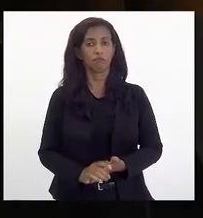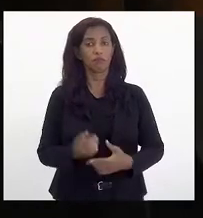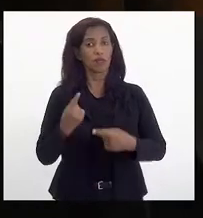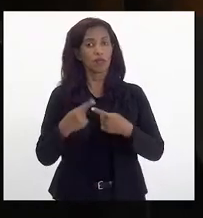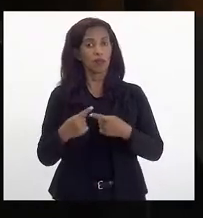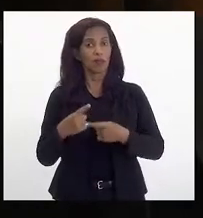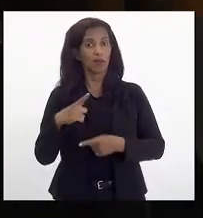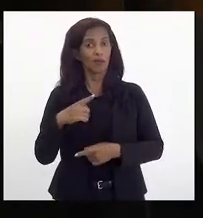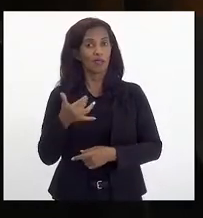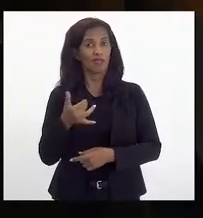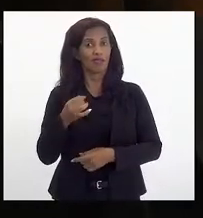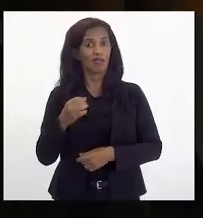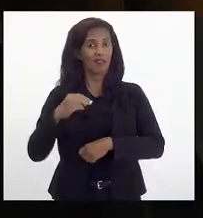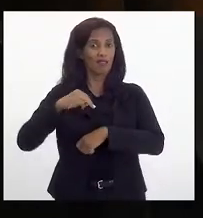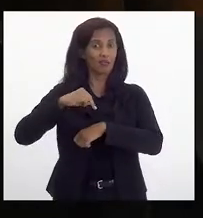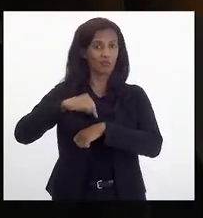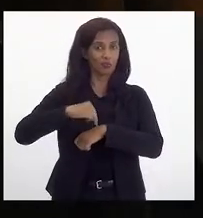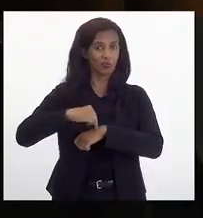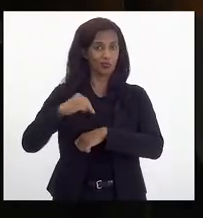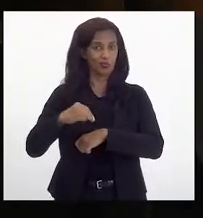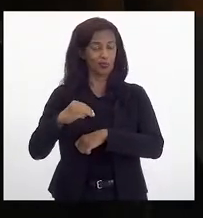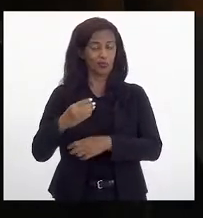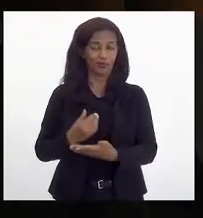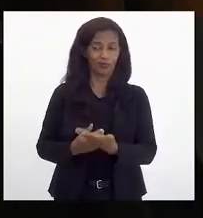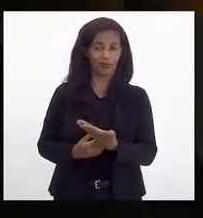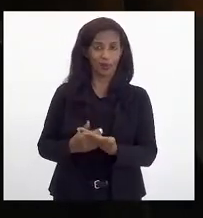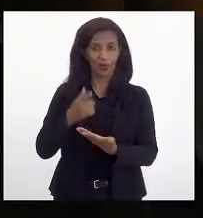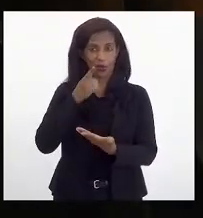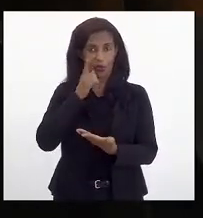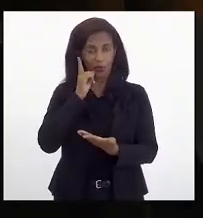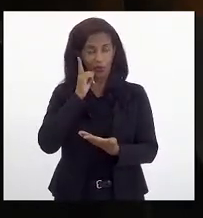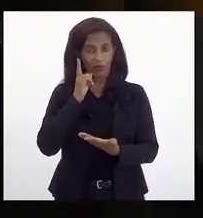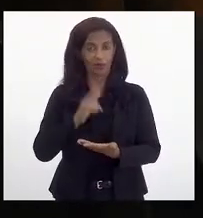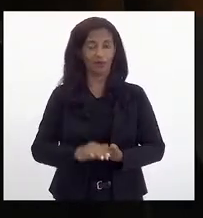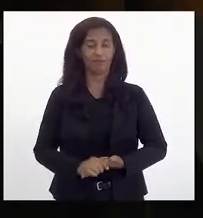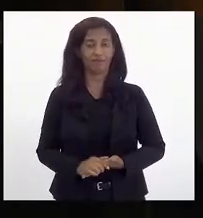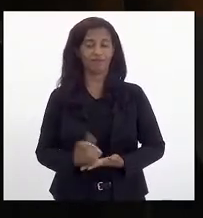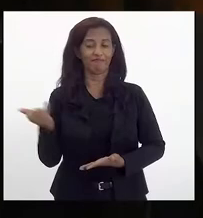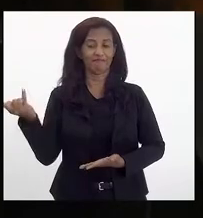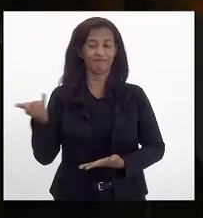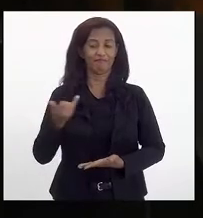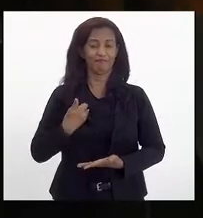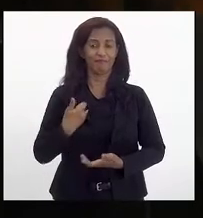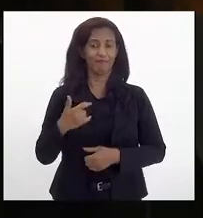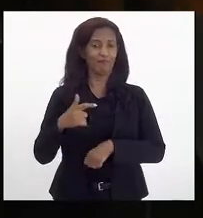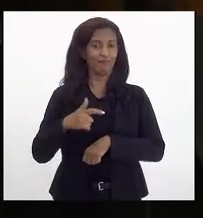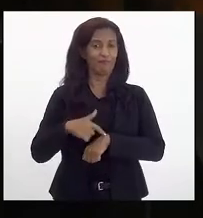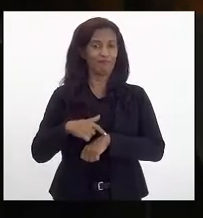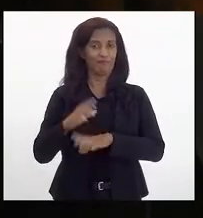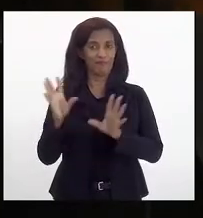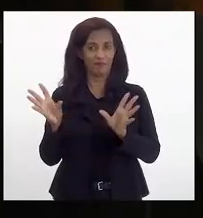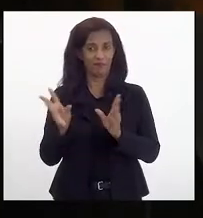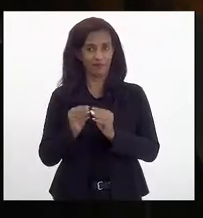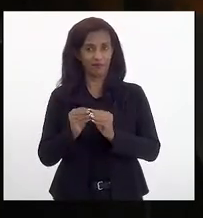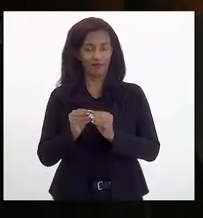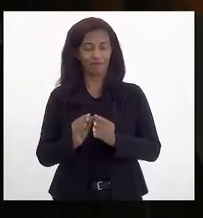10 minutos. E Vossa Excelência me informou que meu tempo havia acabado.